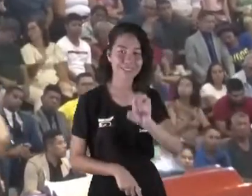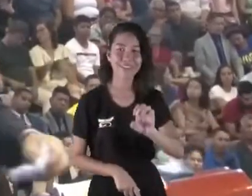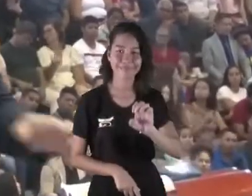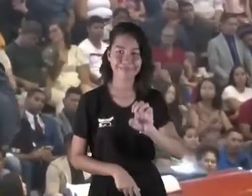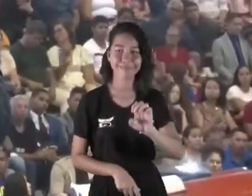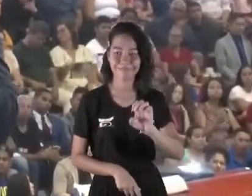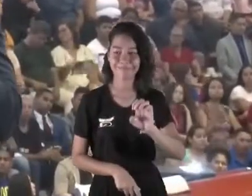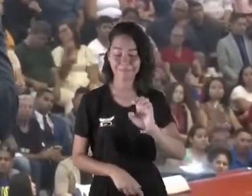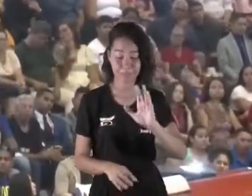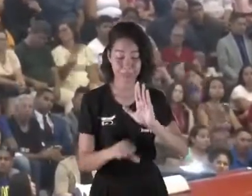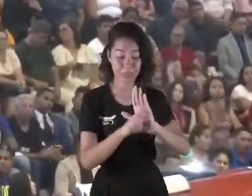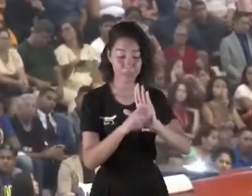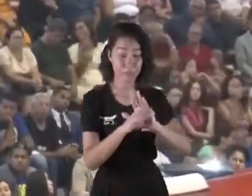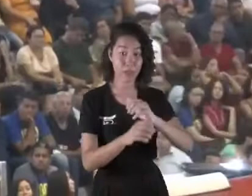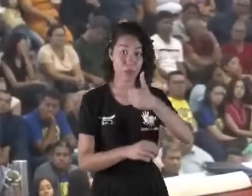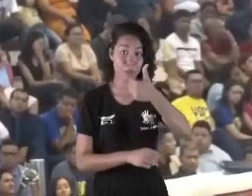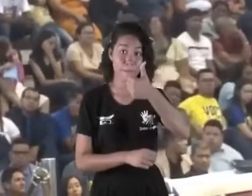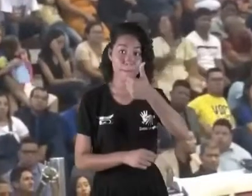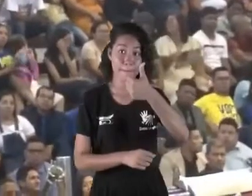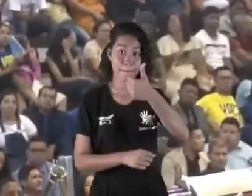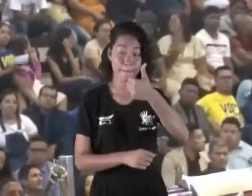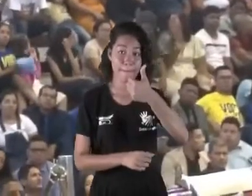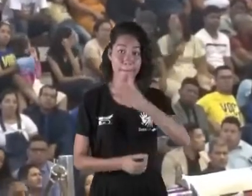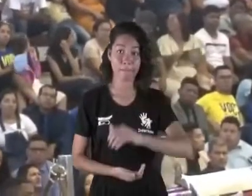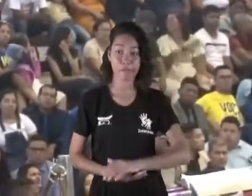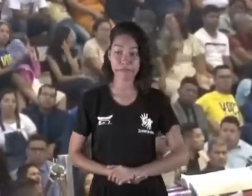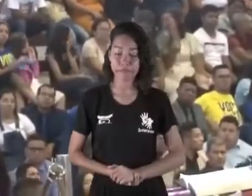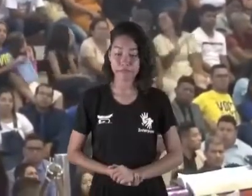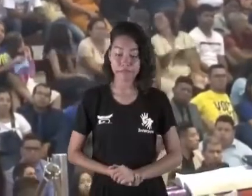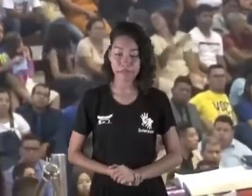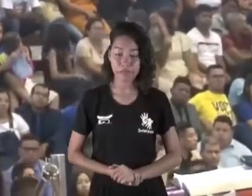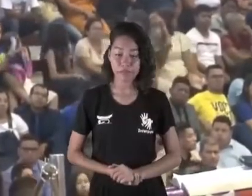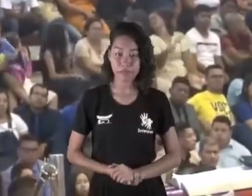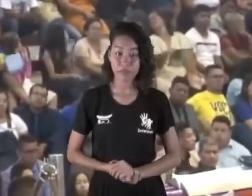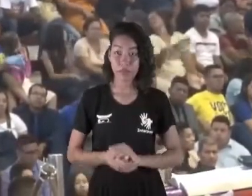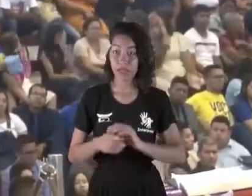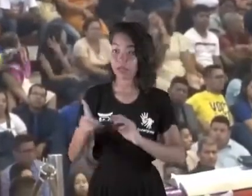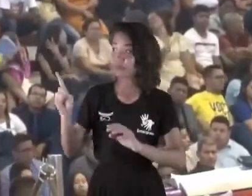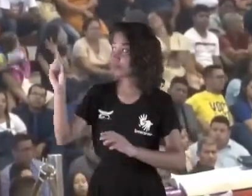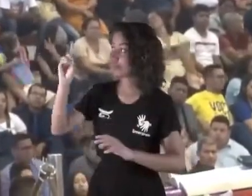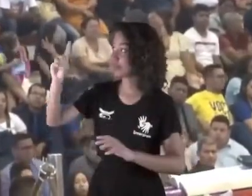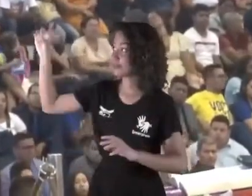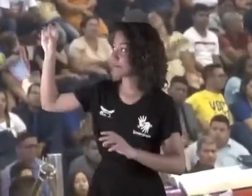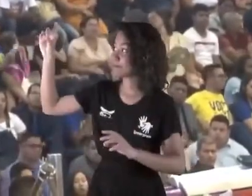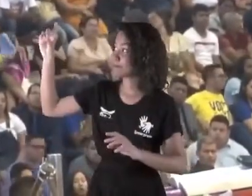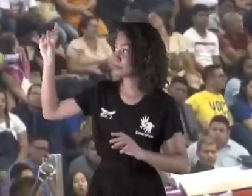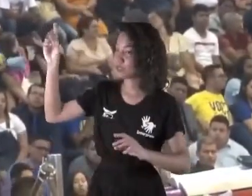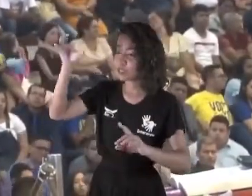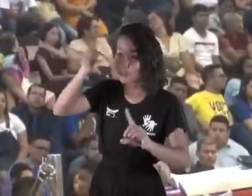1. Mas o Espírito o levantou no capítulo 2.